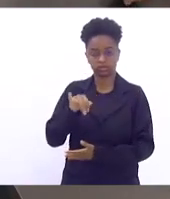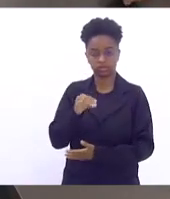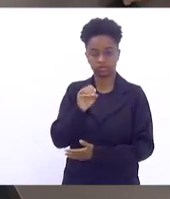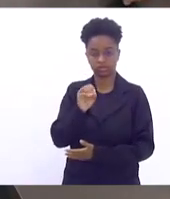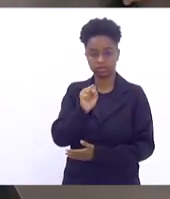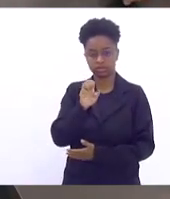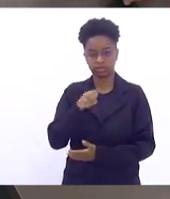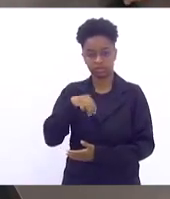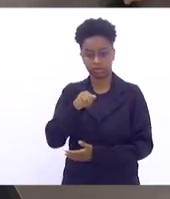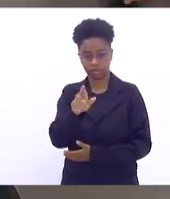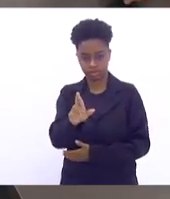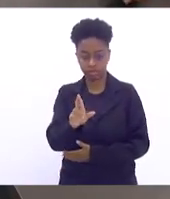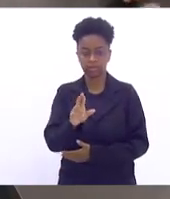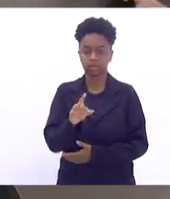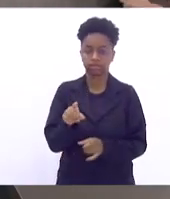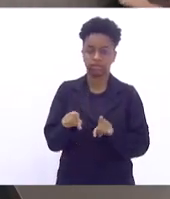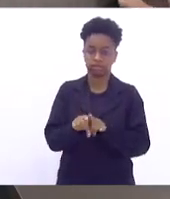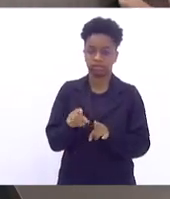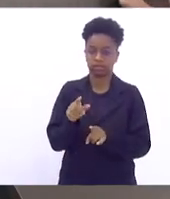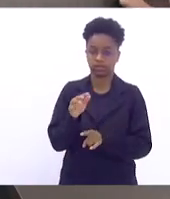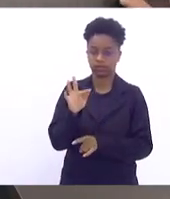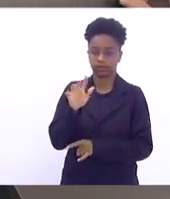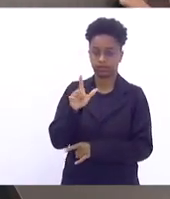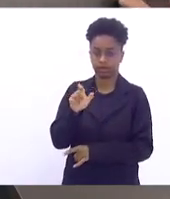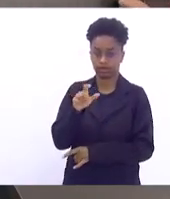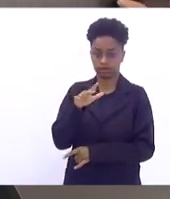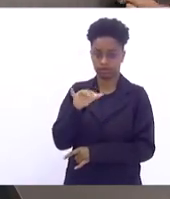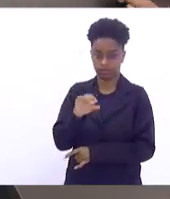Deputado Flávio Serafim